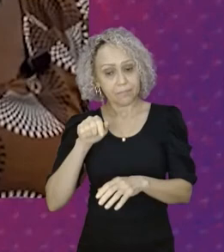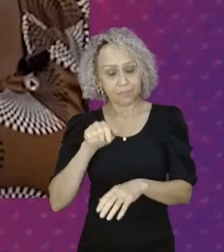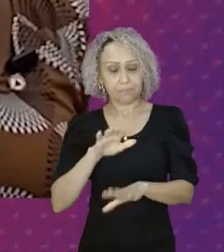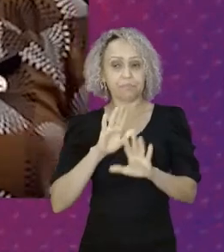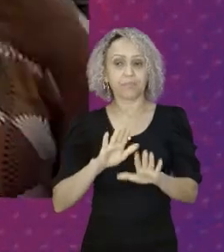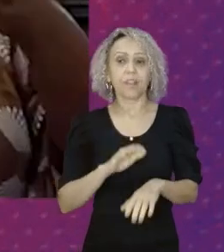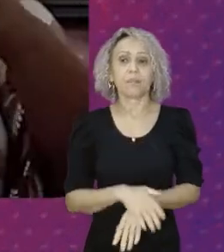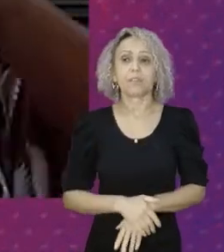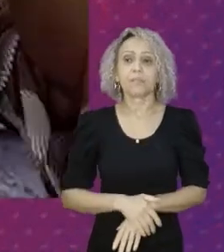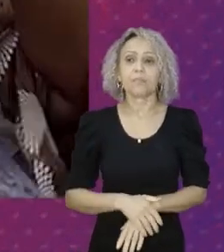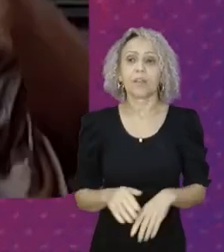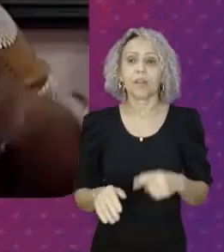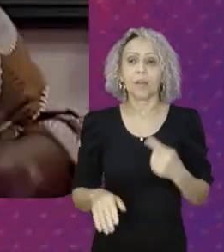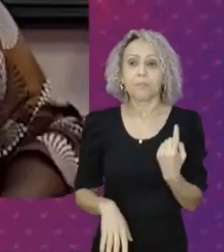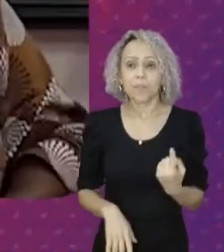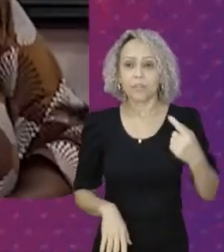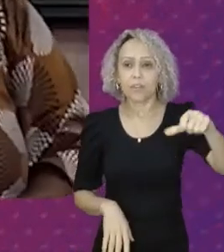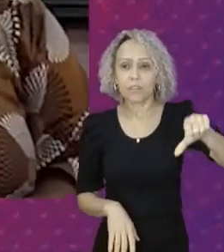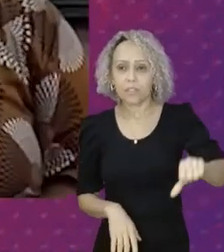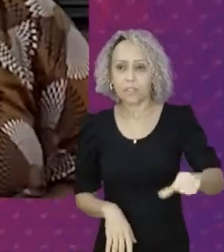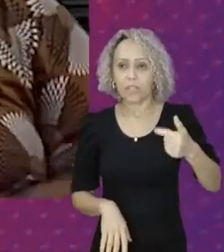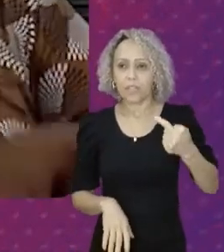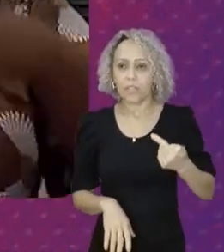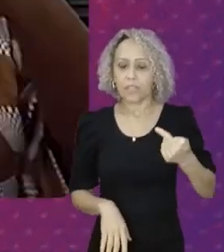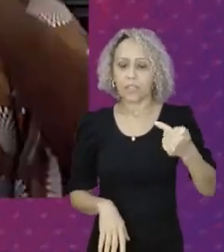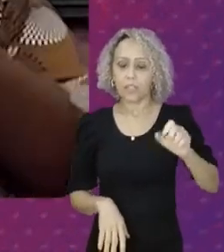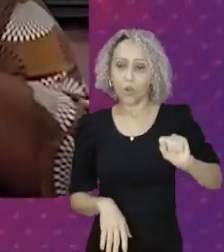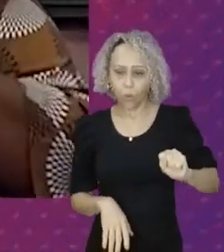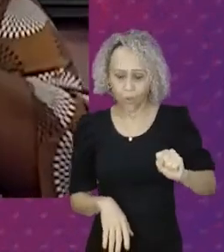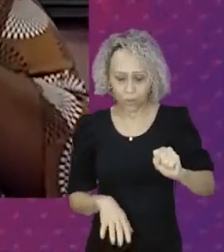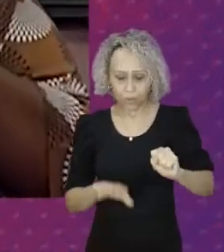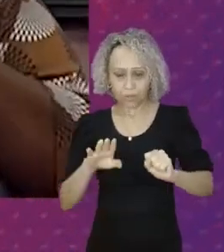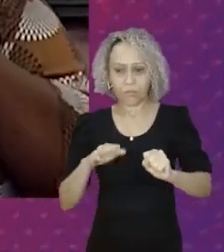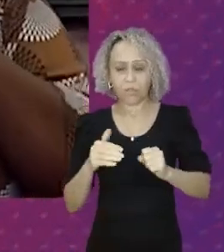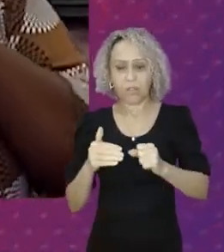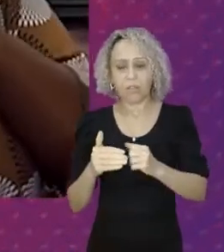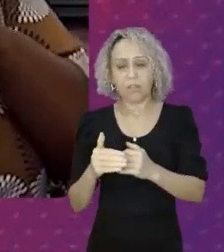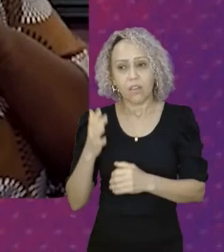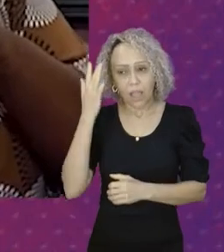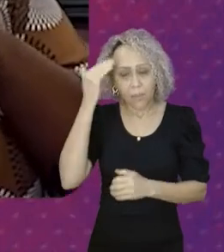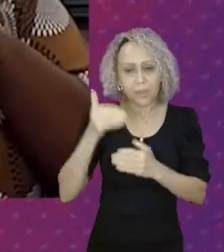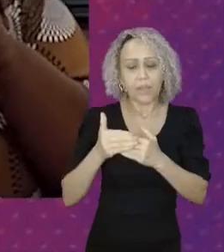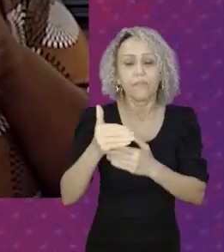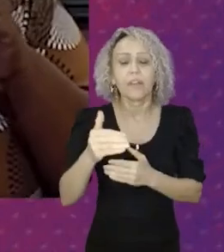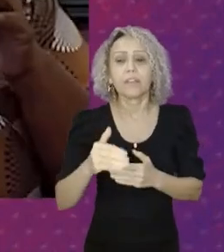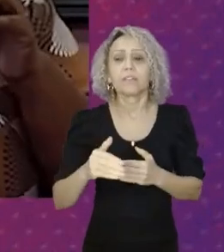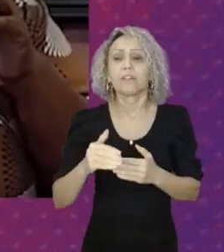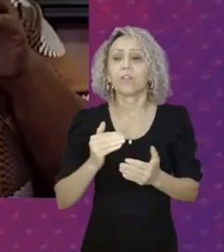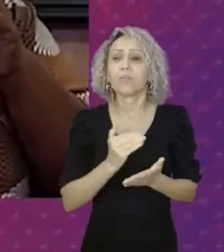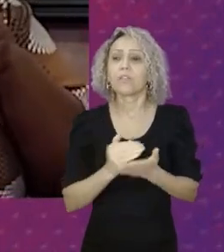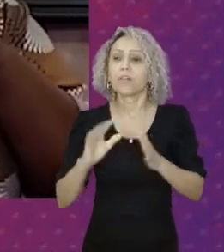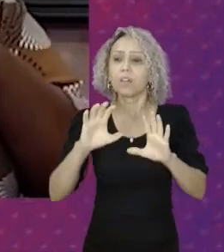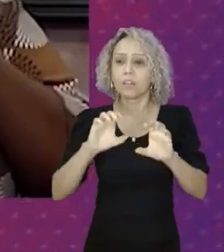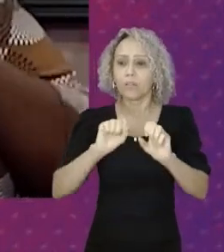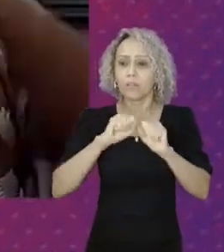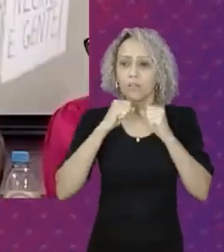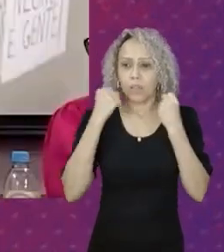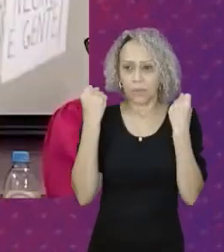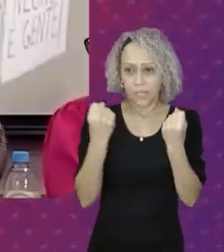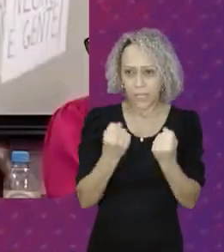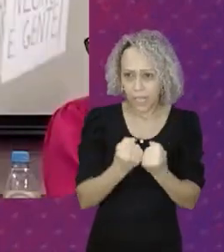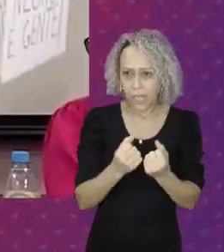ativamente. Amanhã começa em Belo Horizonte um seminário sobre reparação, direito à reparação, articulado pelo